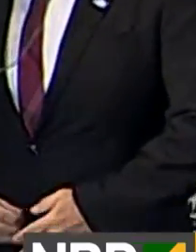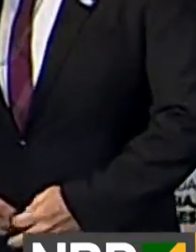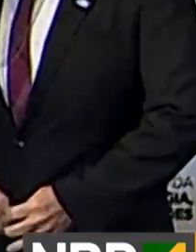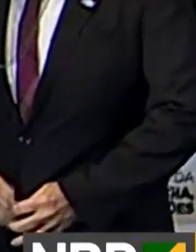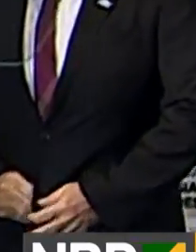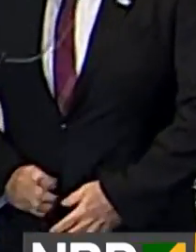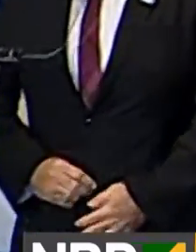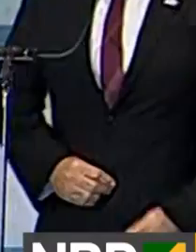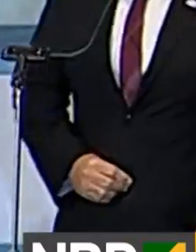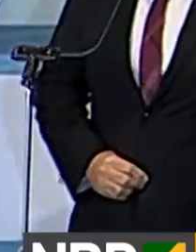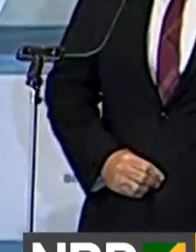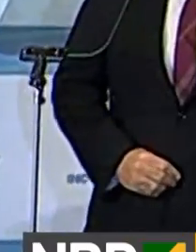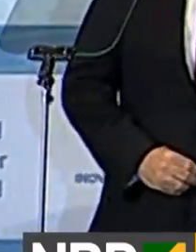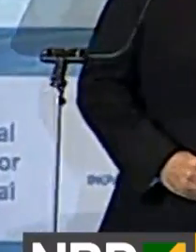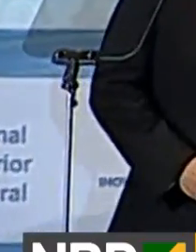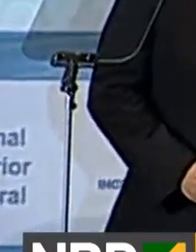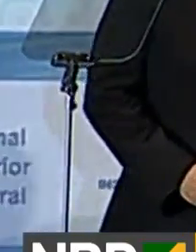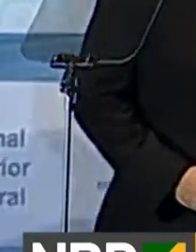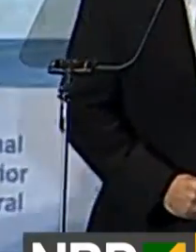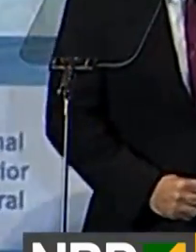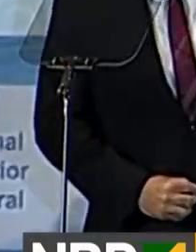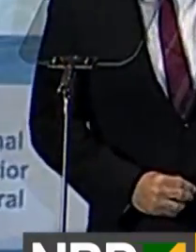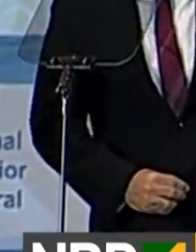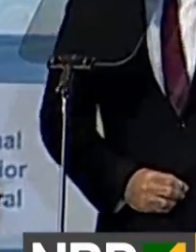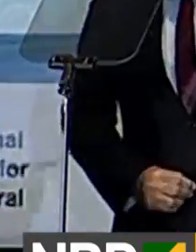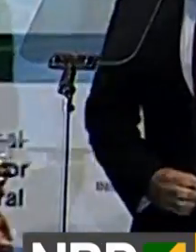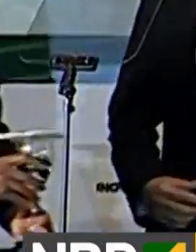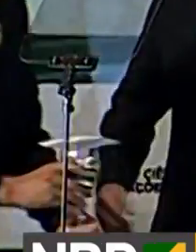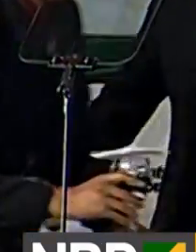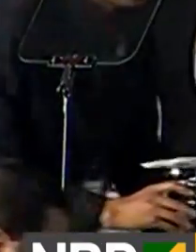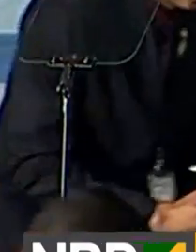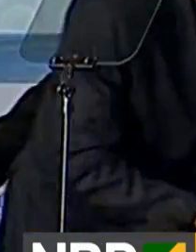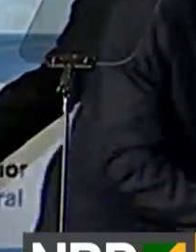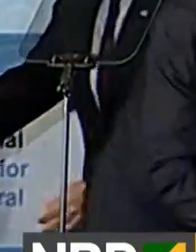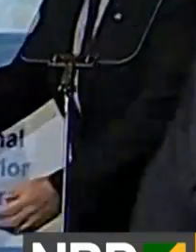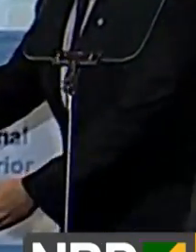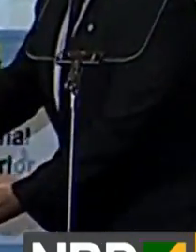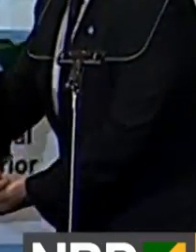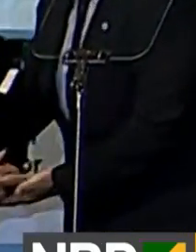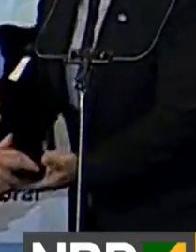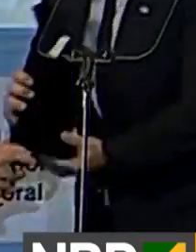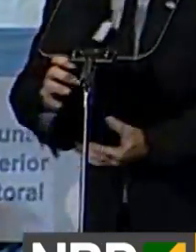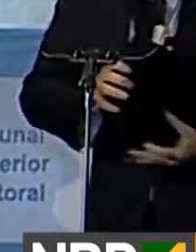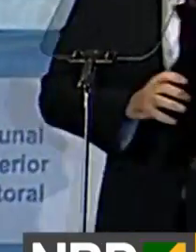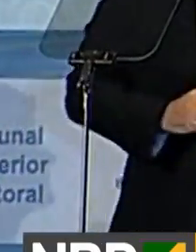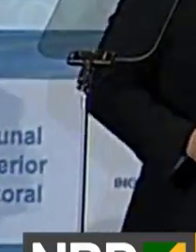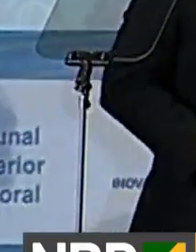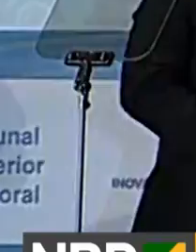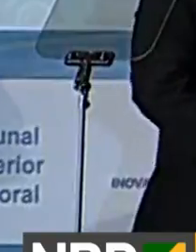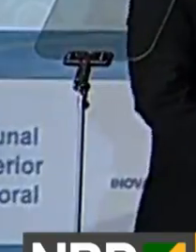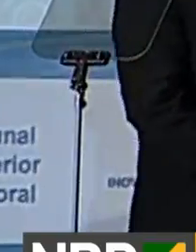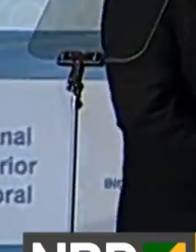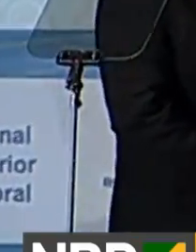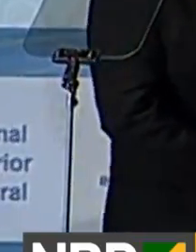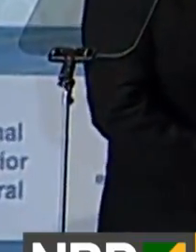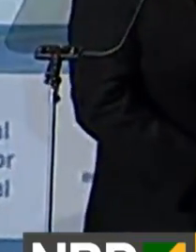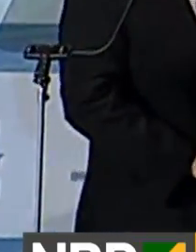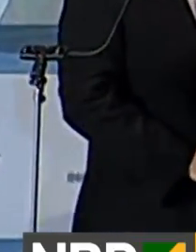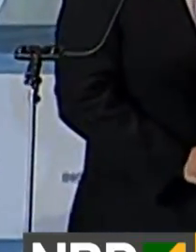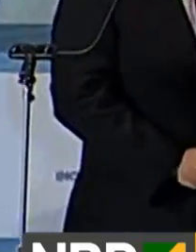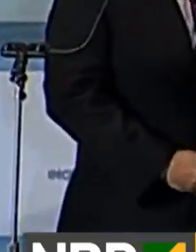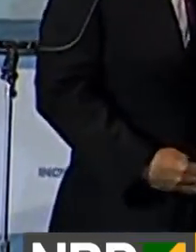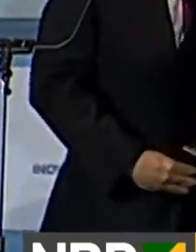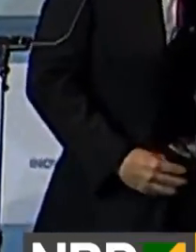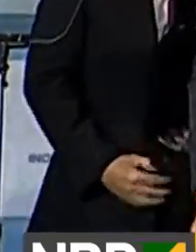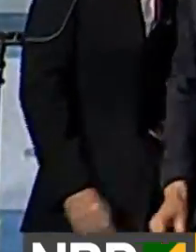Convidamos novamente o senhor Luiz Cláudio Costa, presidente da Record TV, para fazer a entrega do prêmio Abratel de Comunicação ao presidente